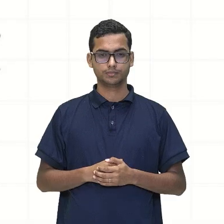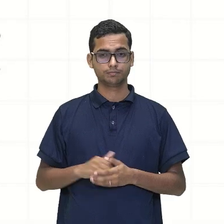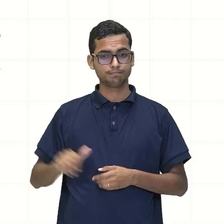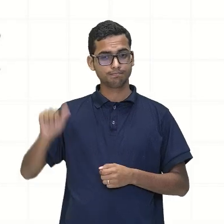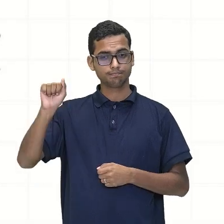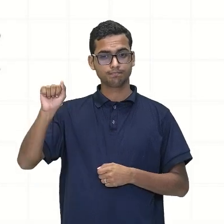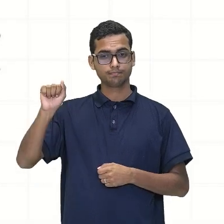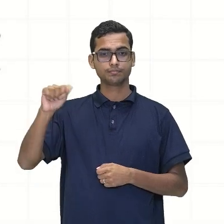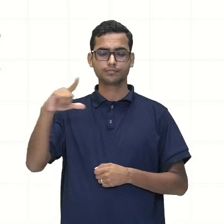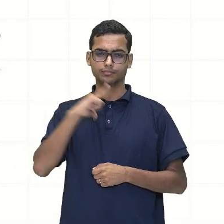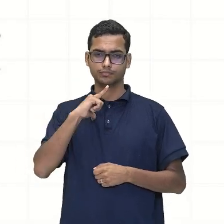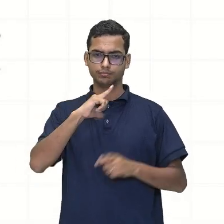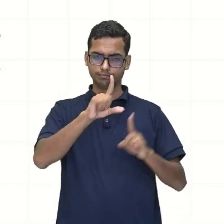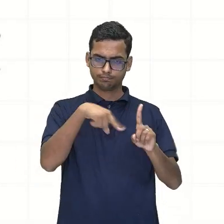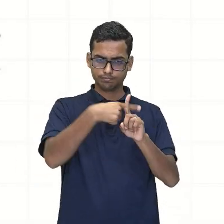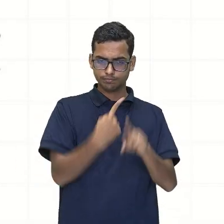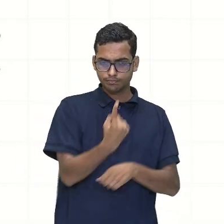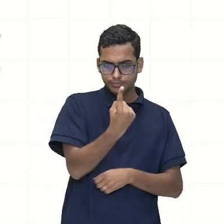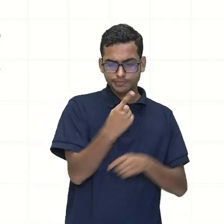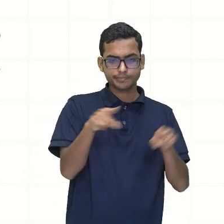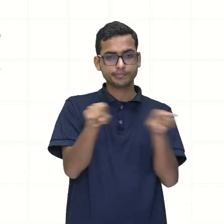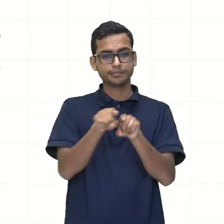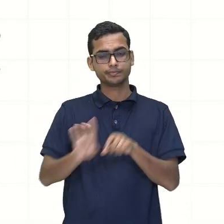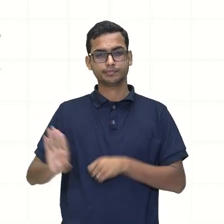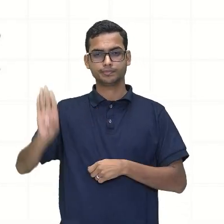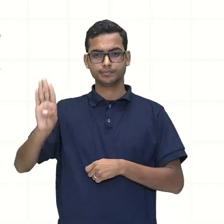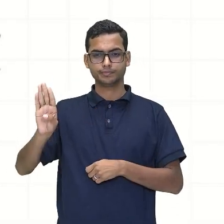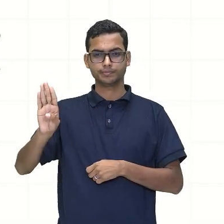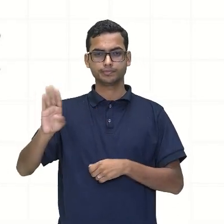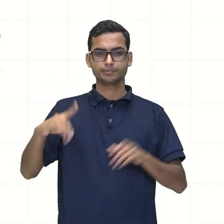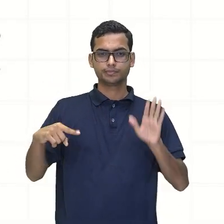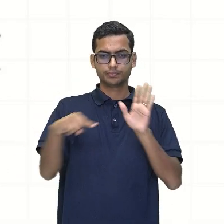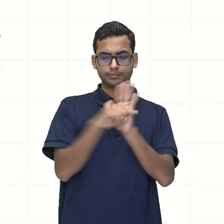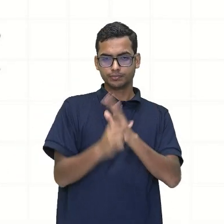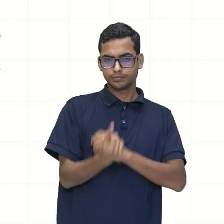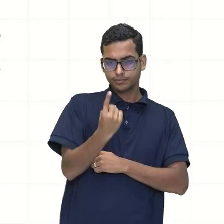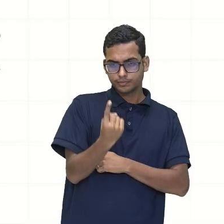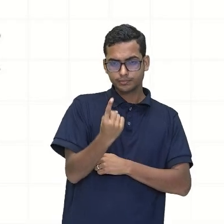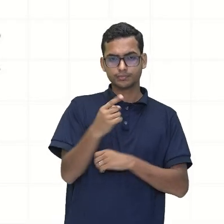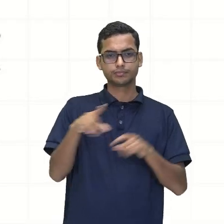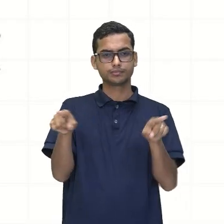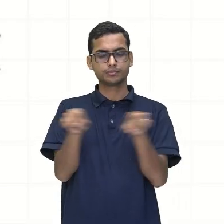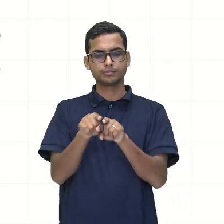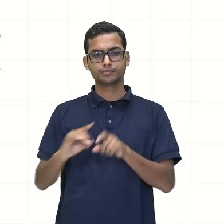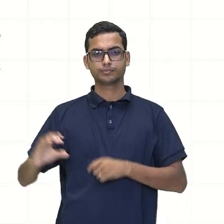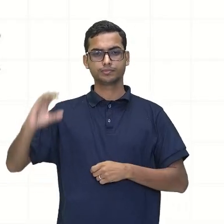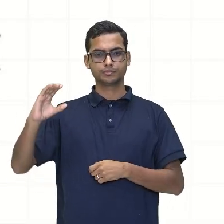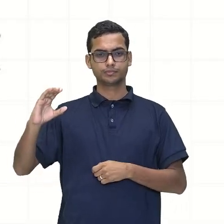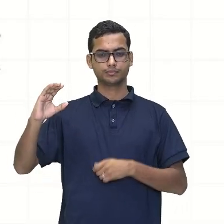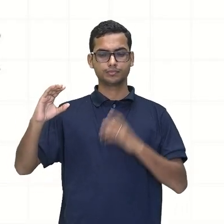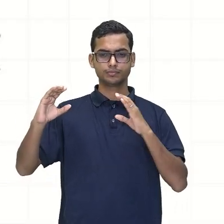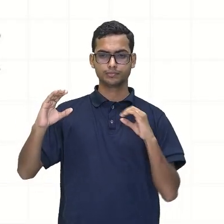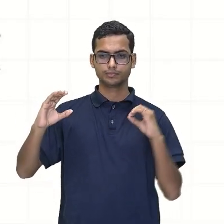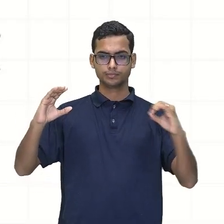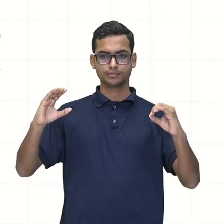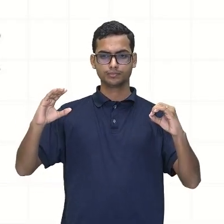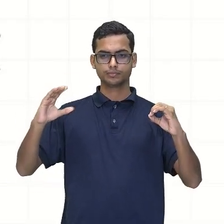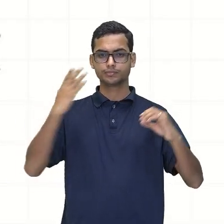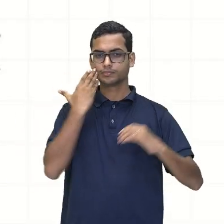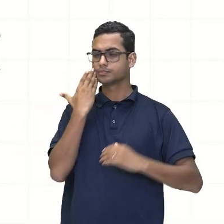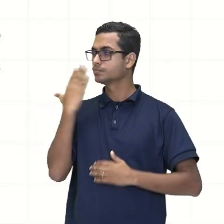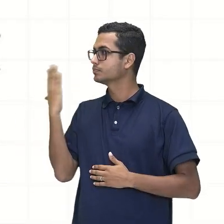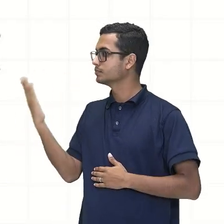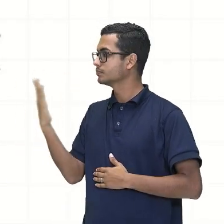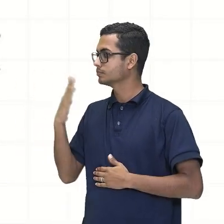mais 1, letra B, o número menos 1, ou letra C,